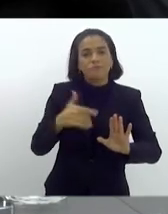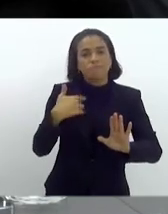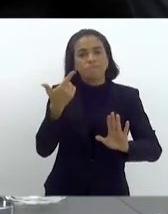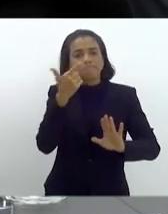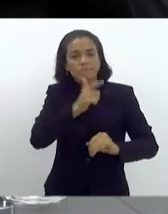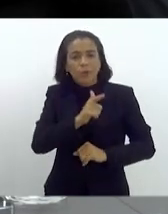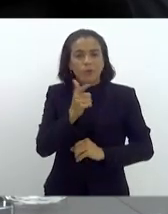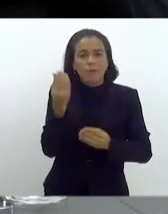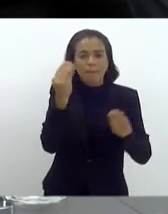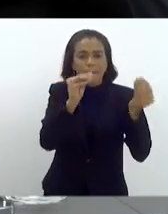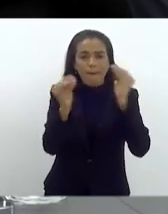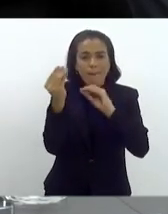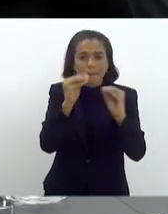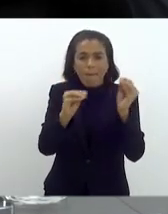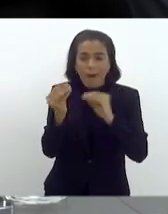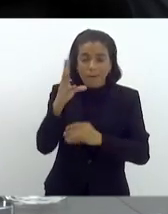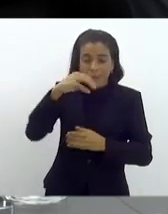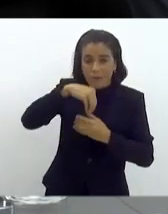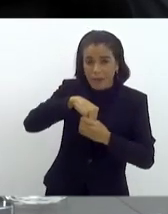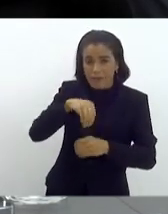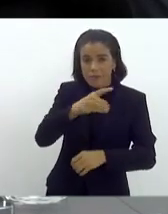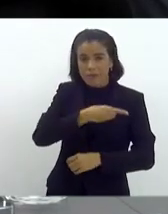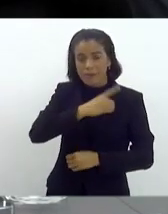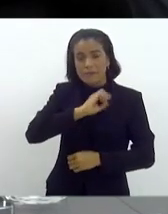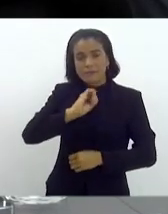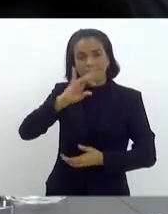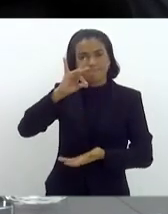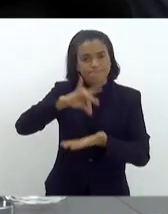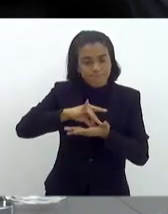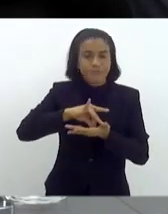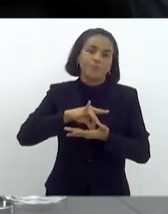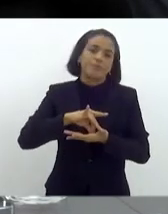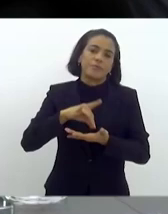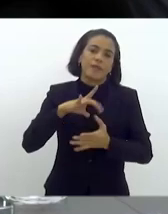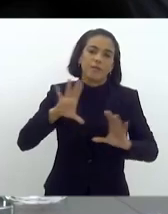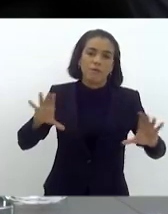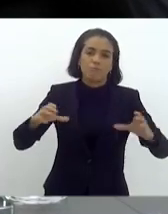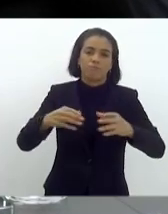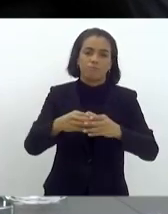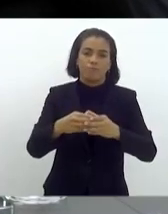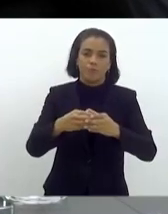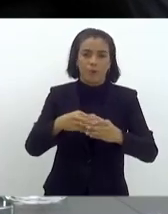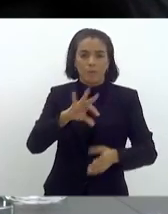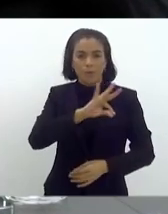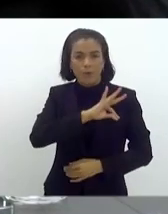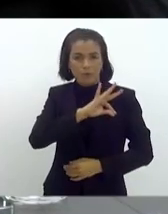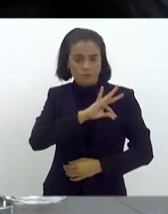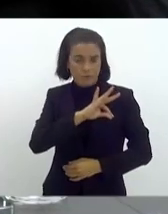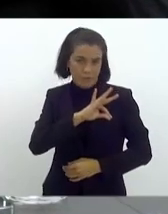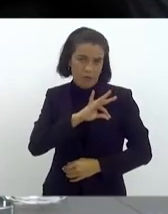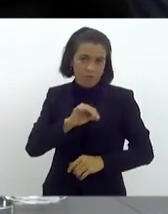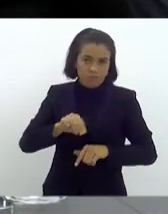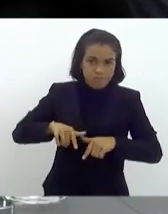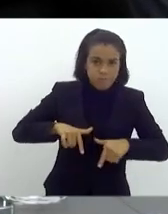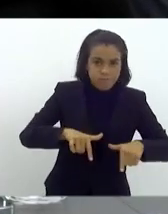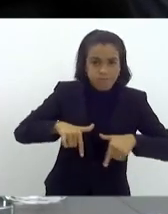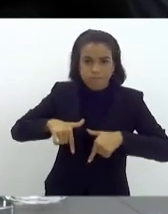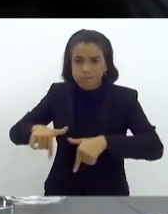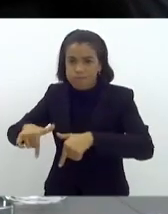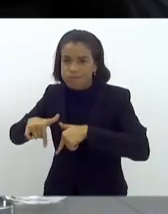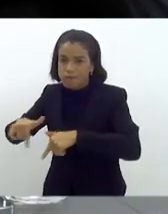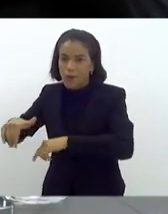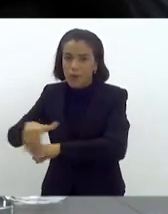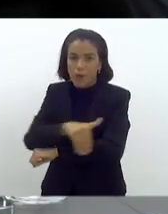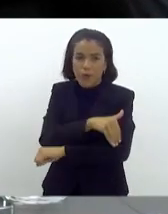montar essa estrutura na delegacia se tiver de fato um corpo policial que permita fazer todas as diligências ir às ruas